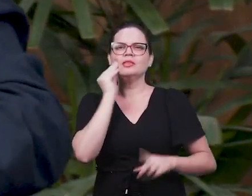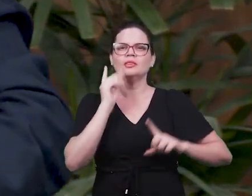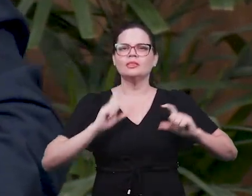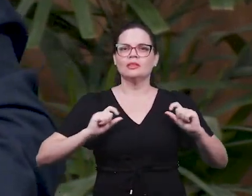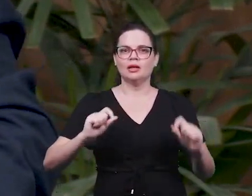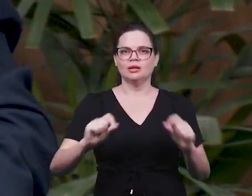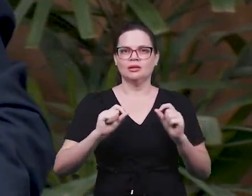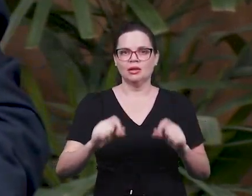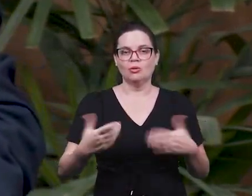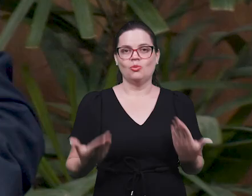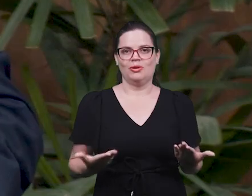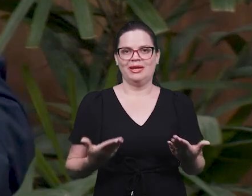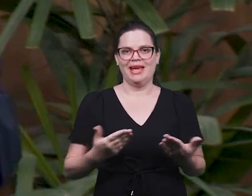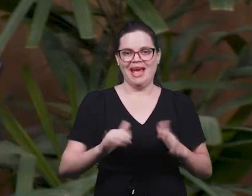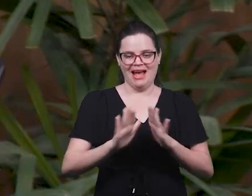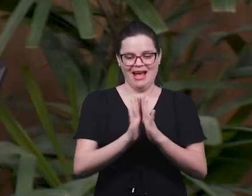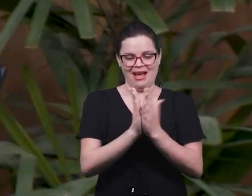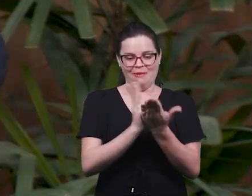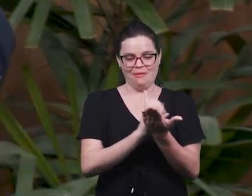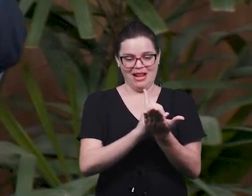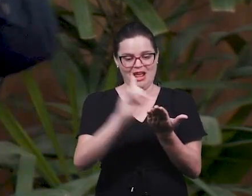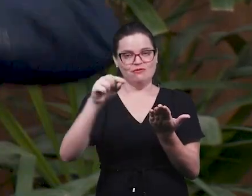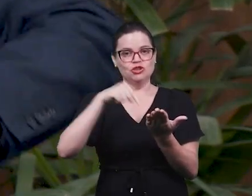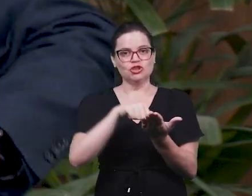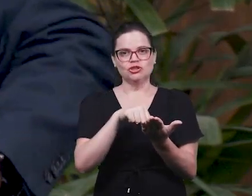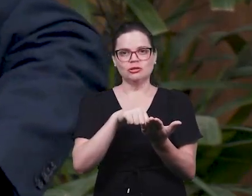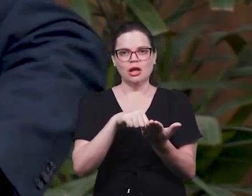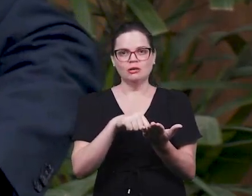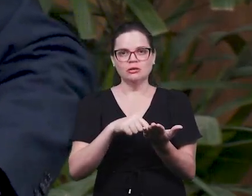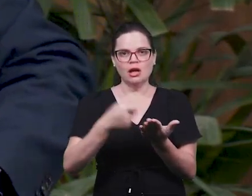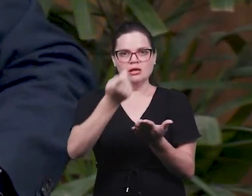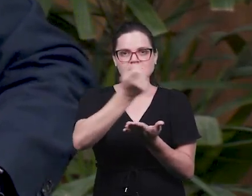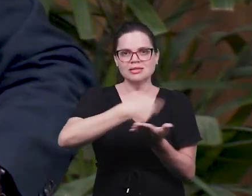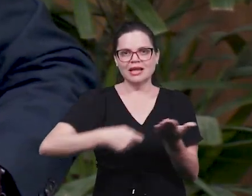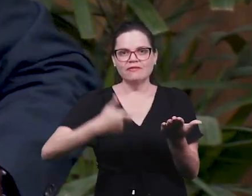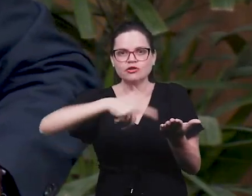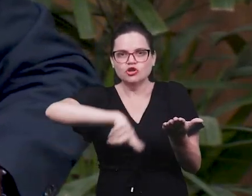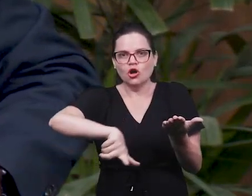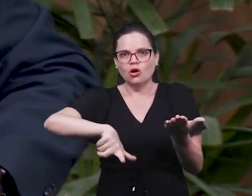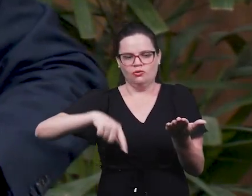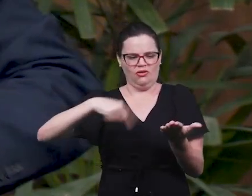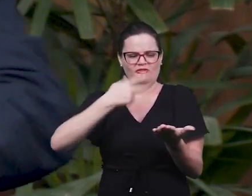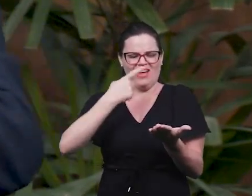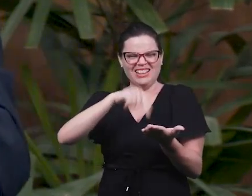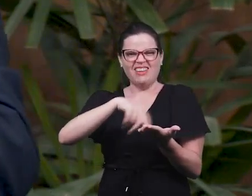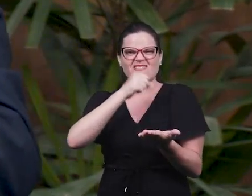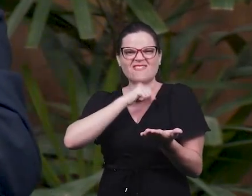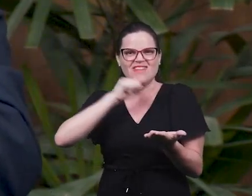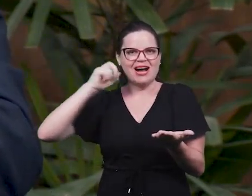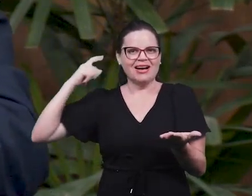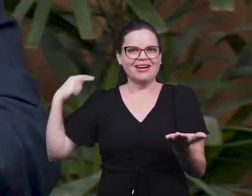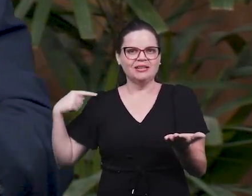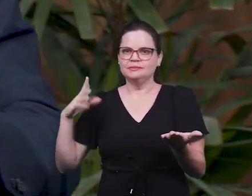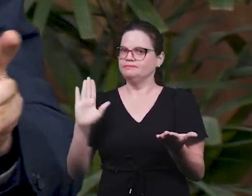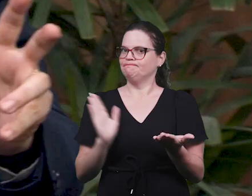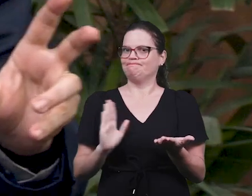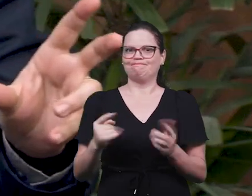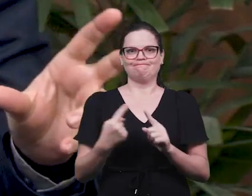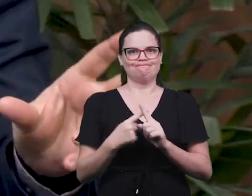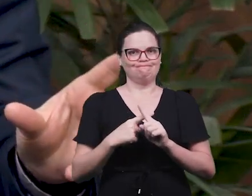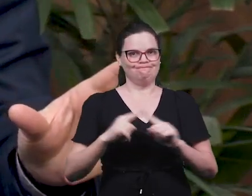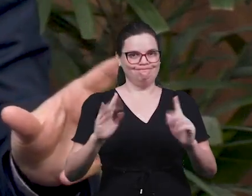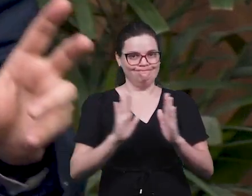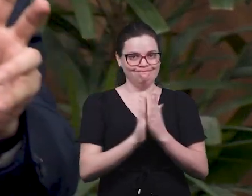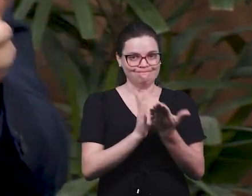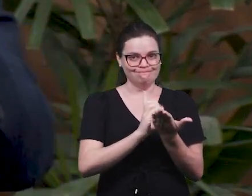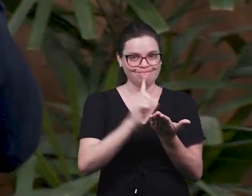modernizar, reinterpretar ou até reescrever a Bíblia. Agora, a palavra de Deus não